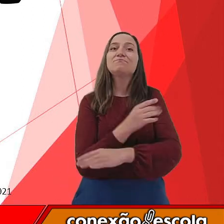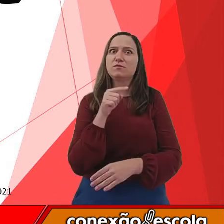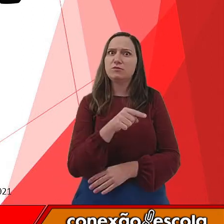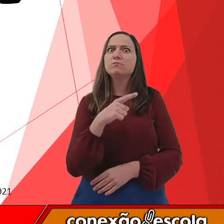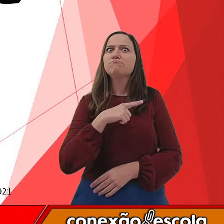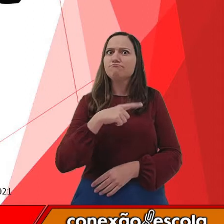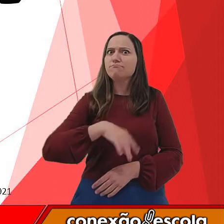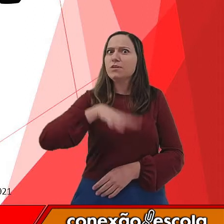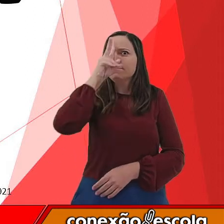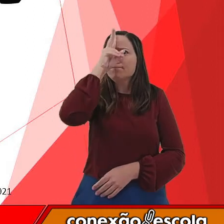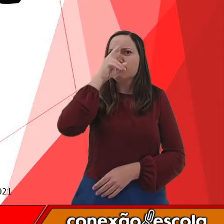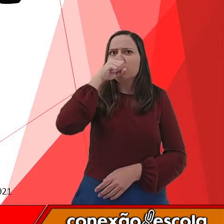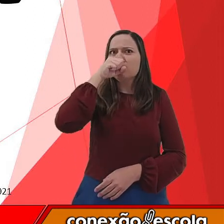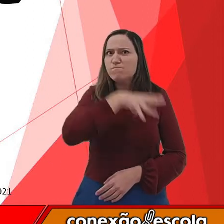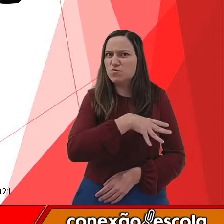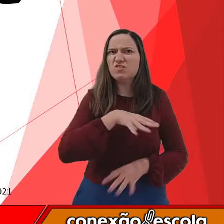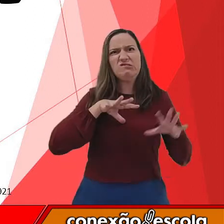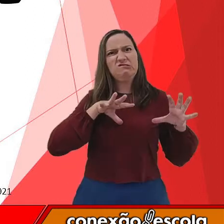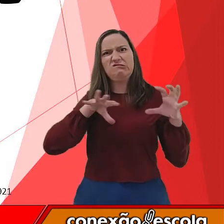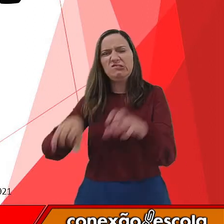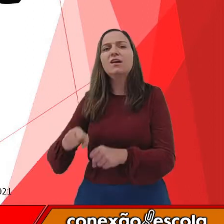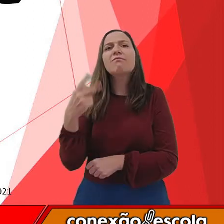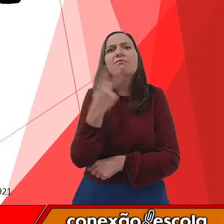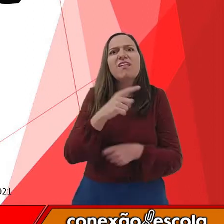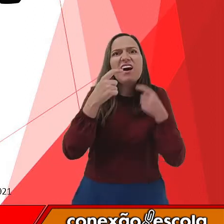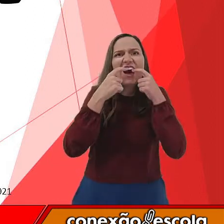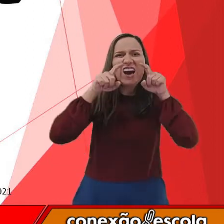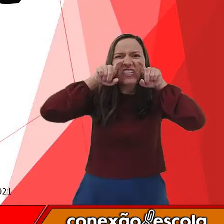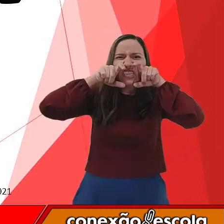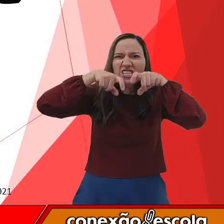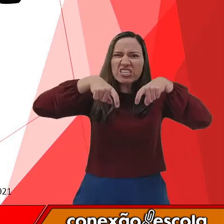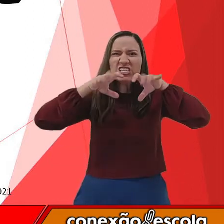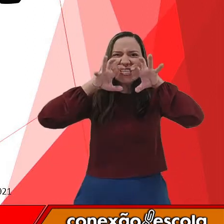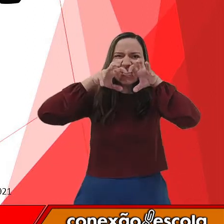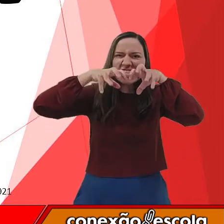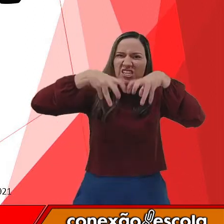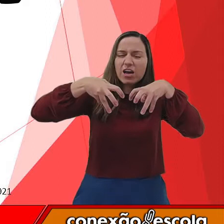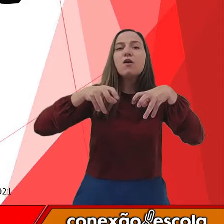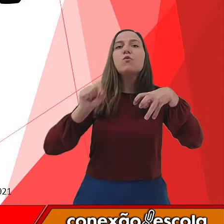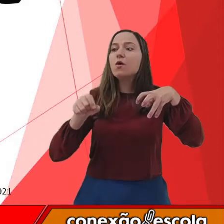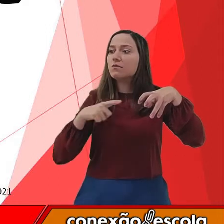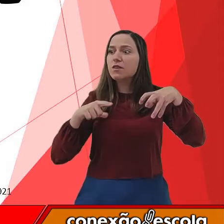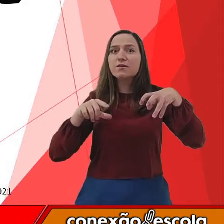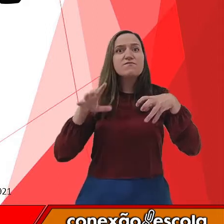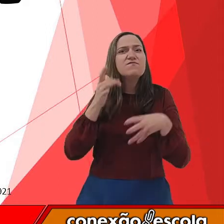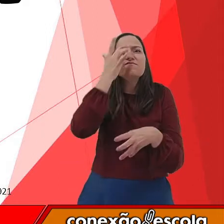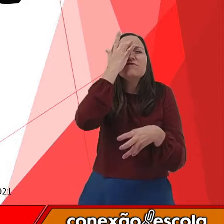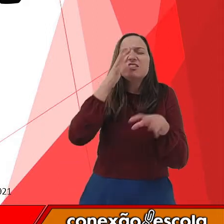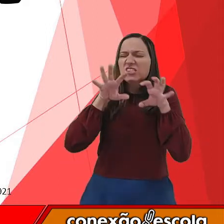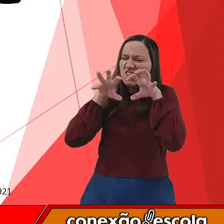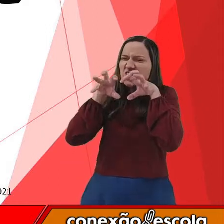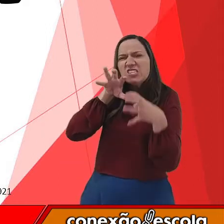mais agressivo e temido. Os seus dentes grandes e pontiagudos intimidam a presa com facilidade.